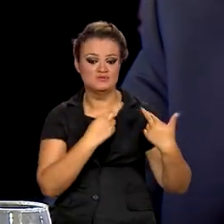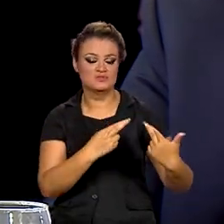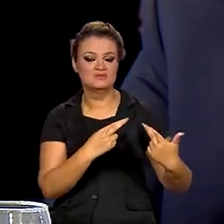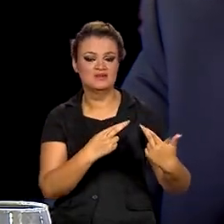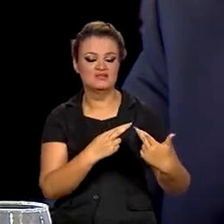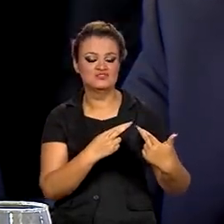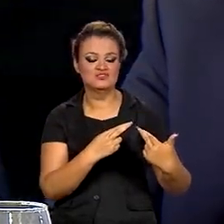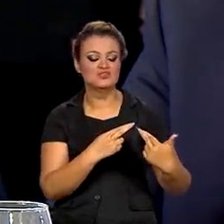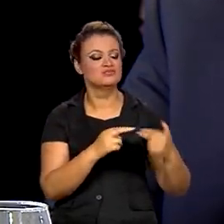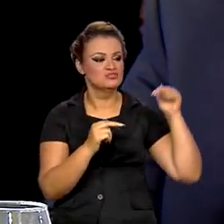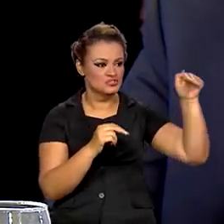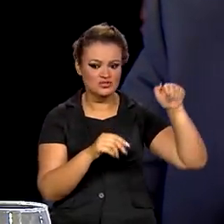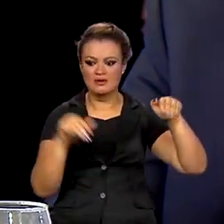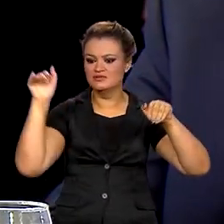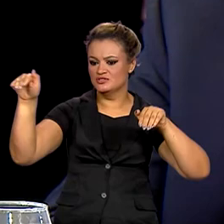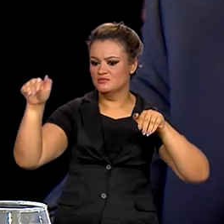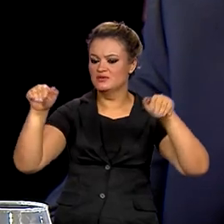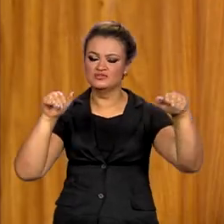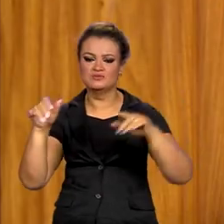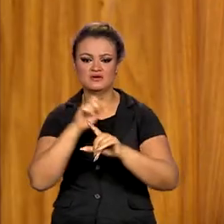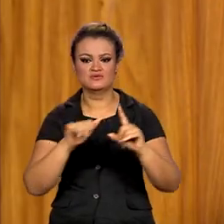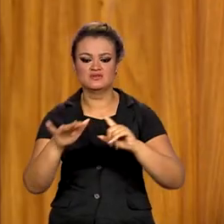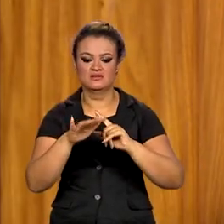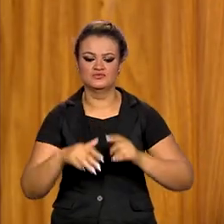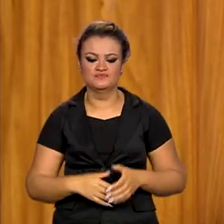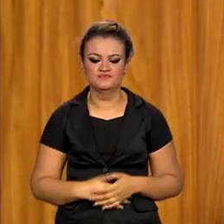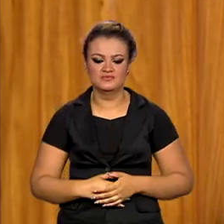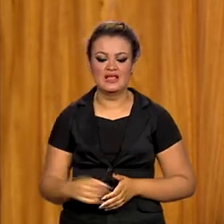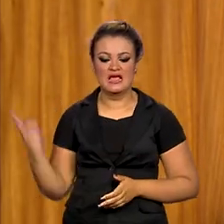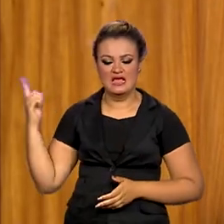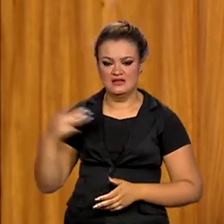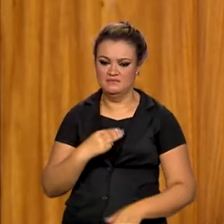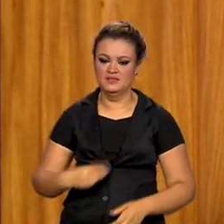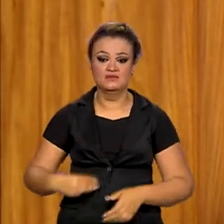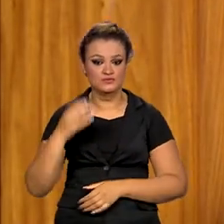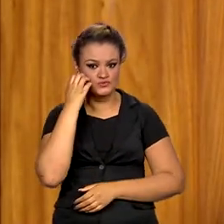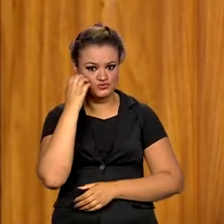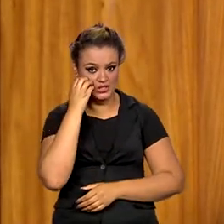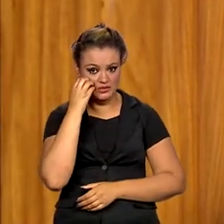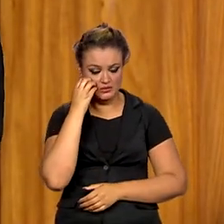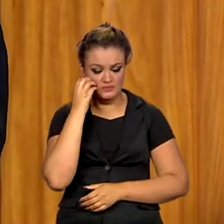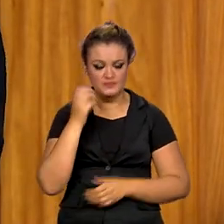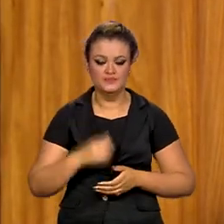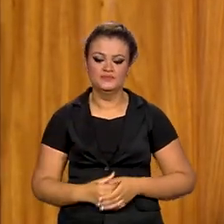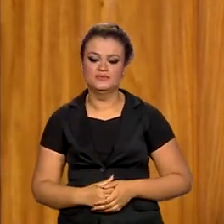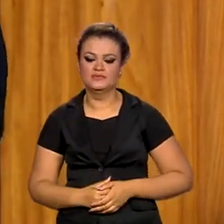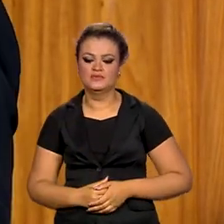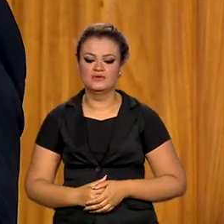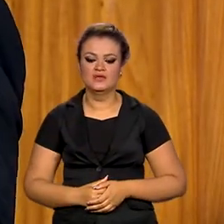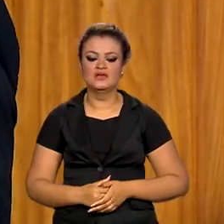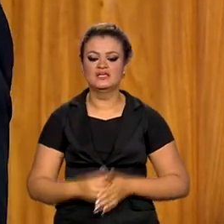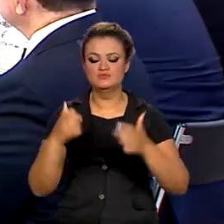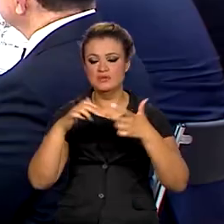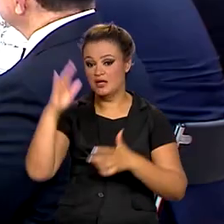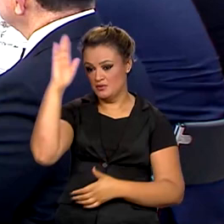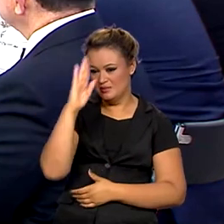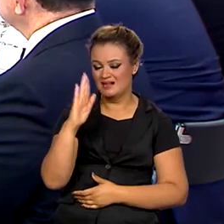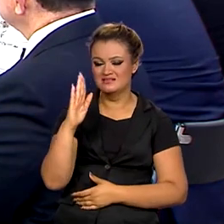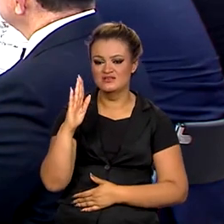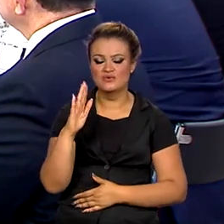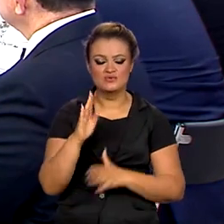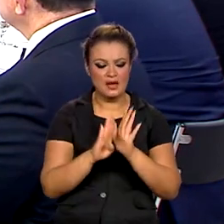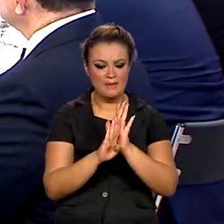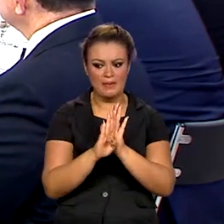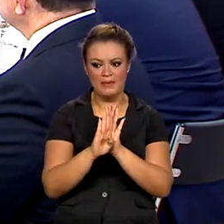responsabilidade, convocarmos também toda a sociedade. Segundo o ministro da Justiça e Segurança Pública, Flávio Dino, o Brasil vem registrando